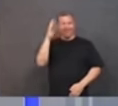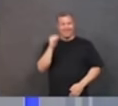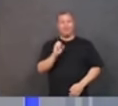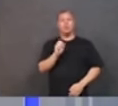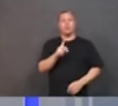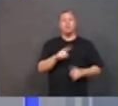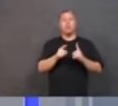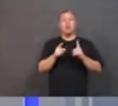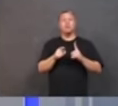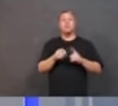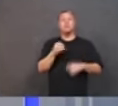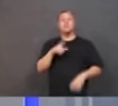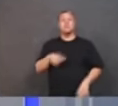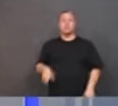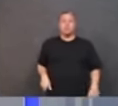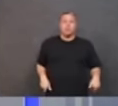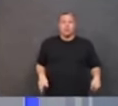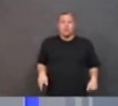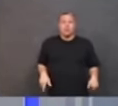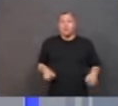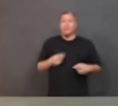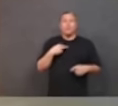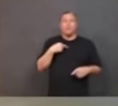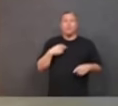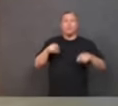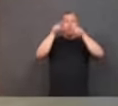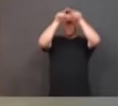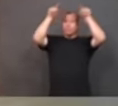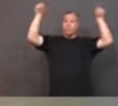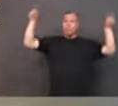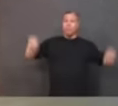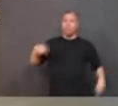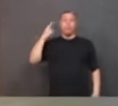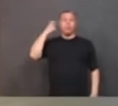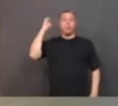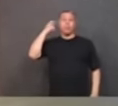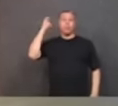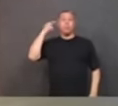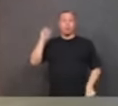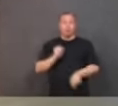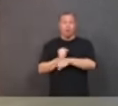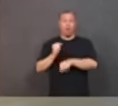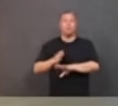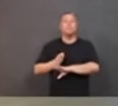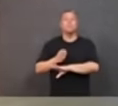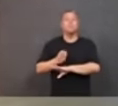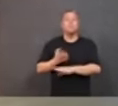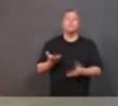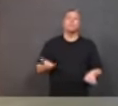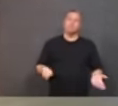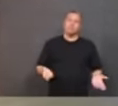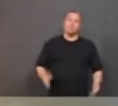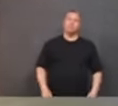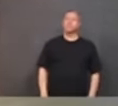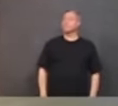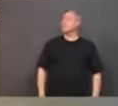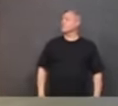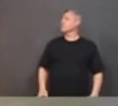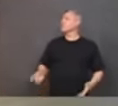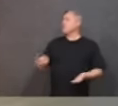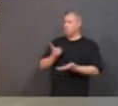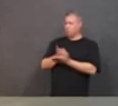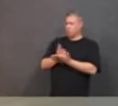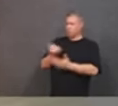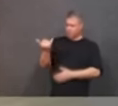livro, porque justamente ela não tem todos os movimentos. Professor Arquimedes. Dando